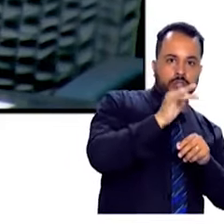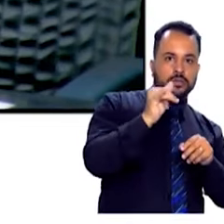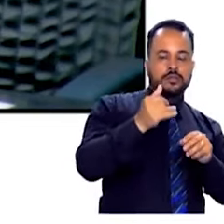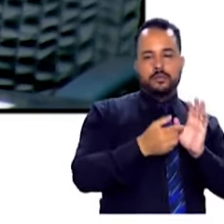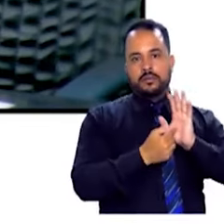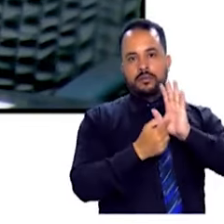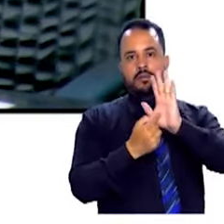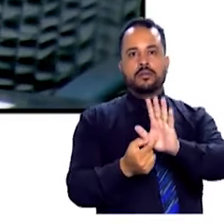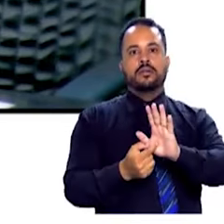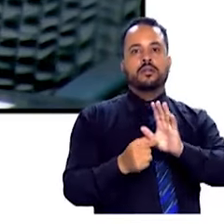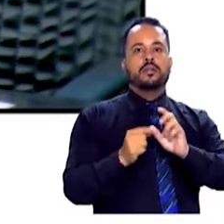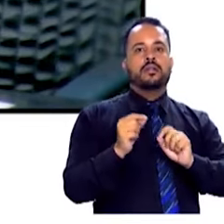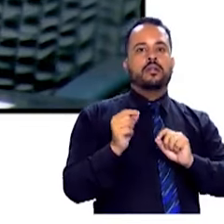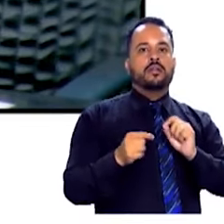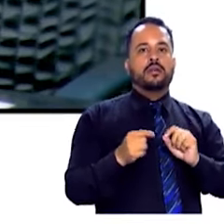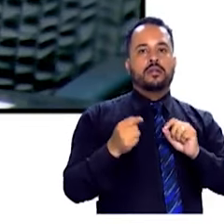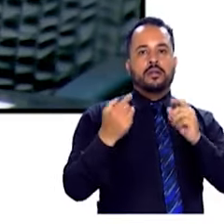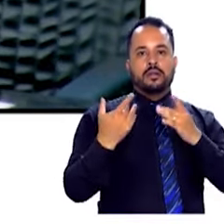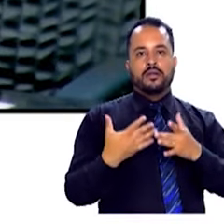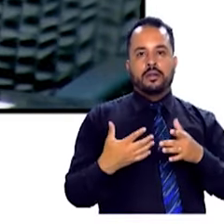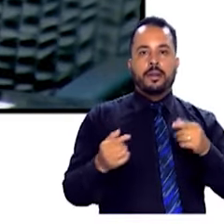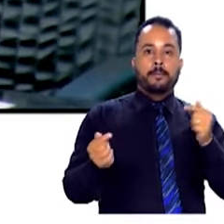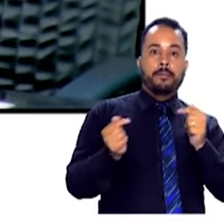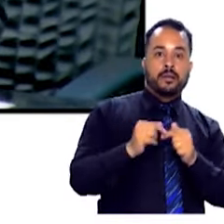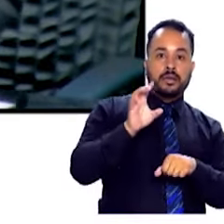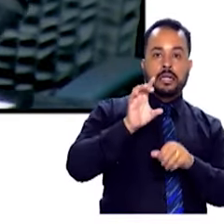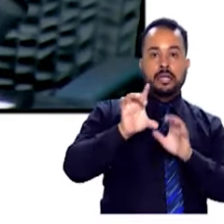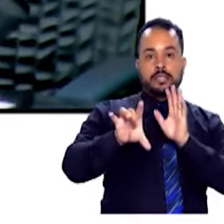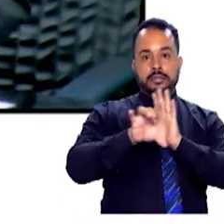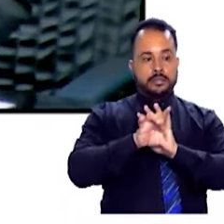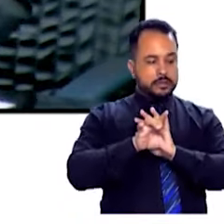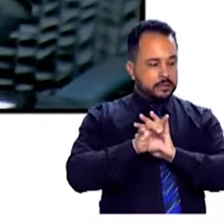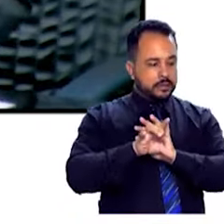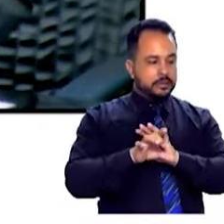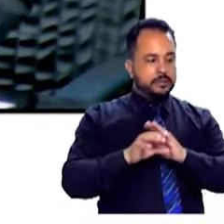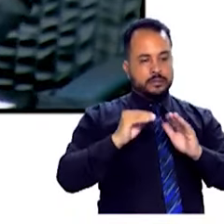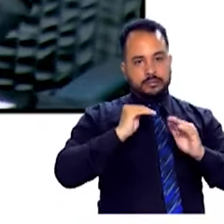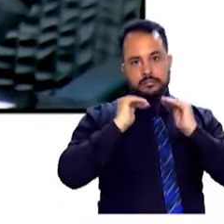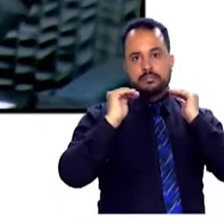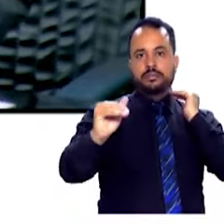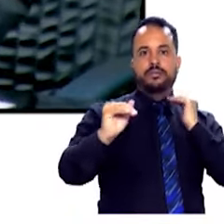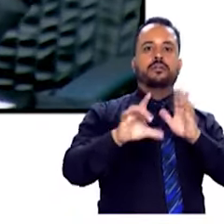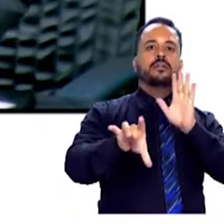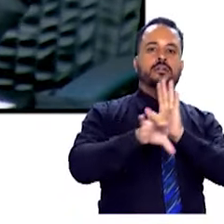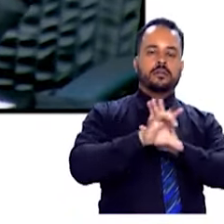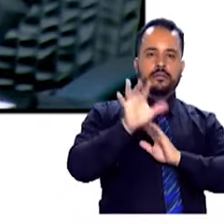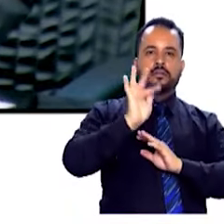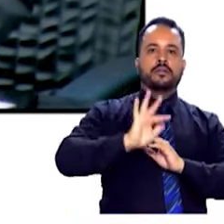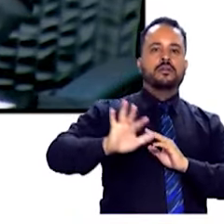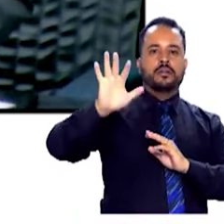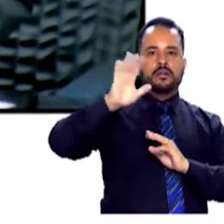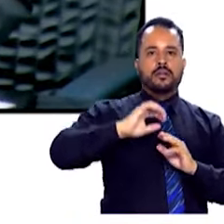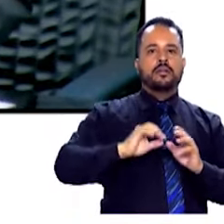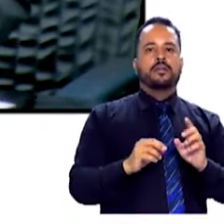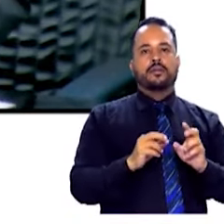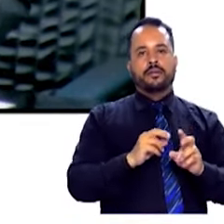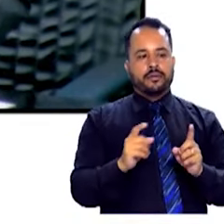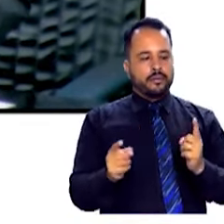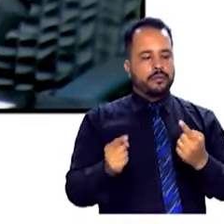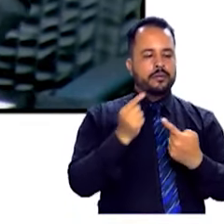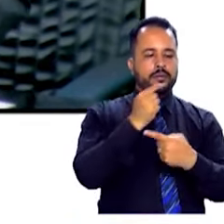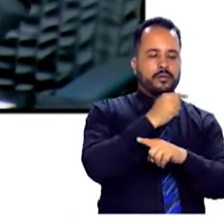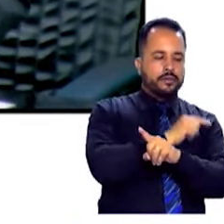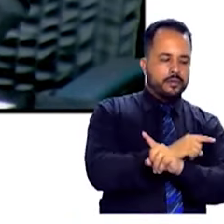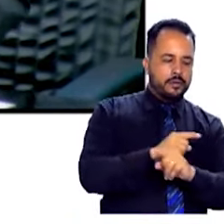âmbito de aplicação da Legislação Federal há uma distinção eh então a arbitrariedade quando há um erro muito grave na decisão recorrida isso